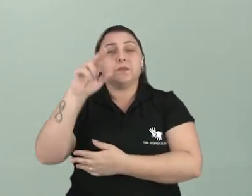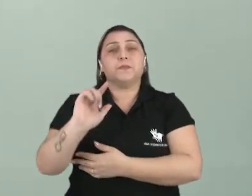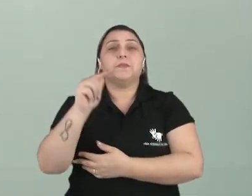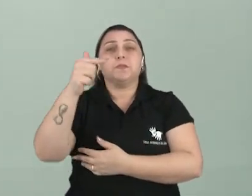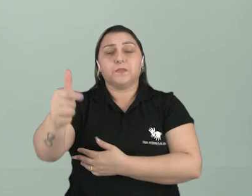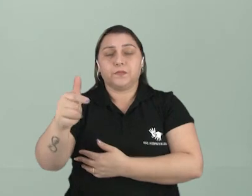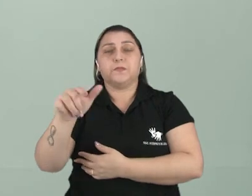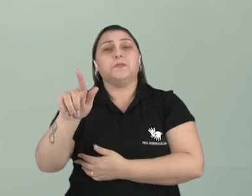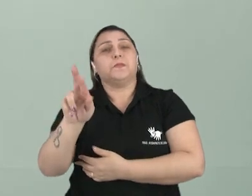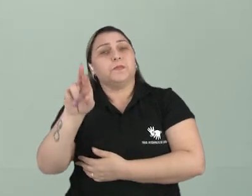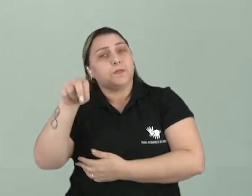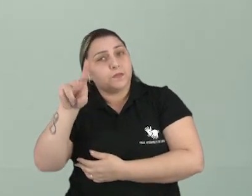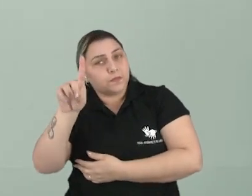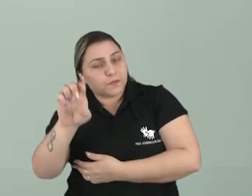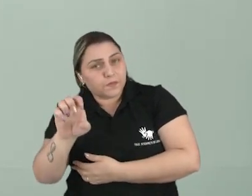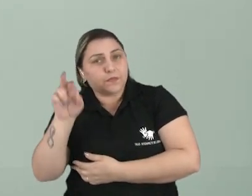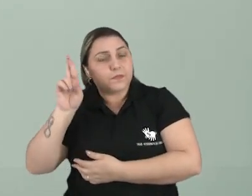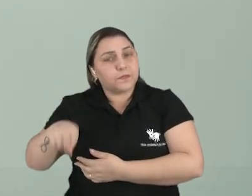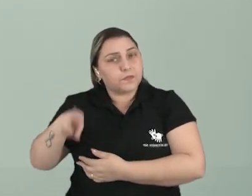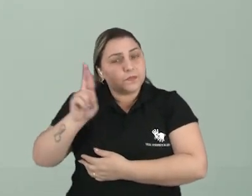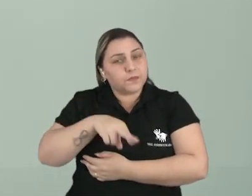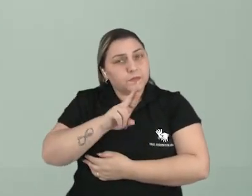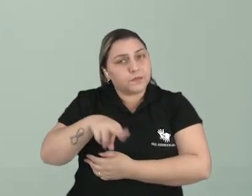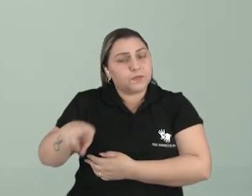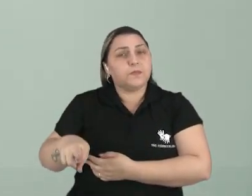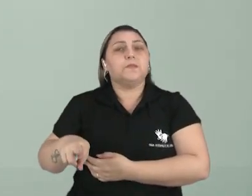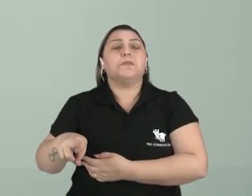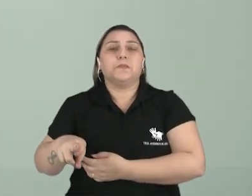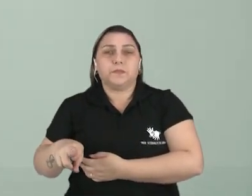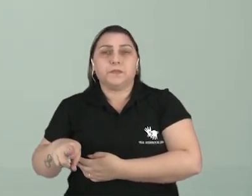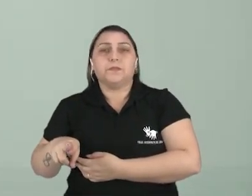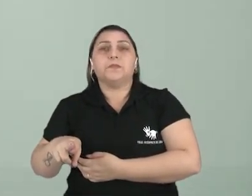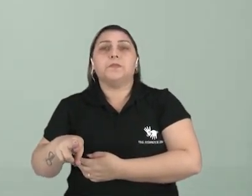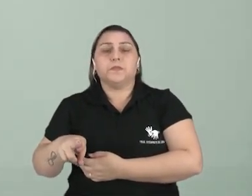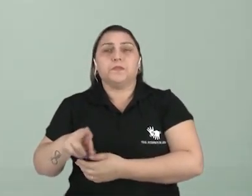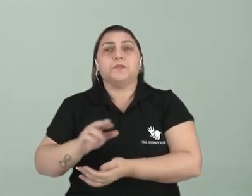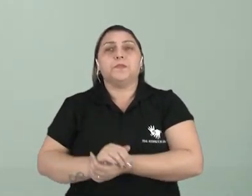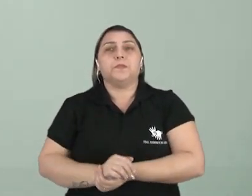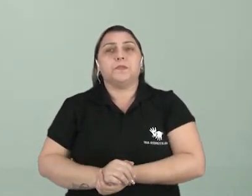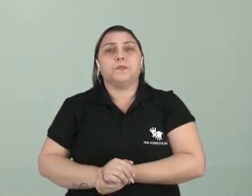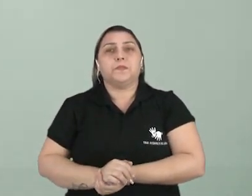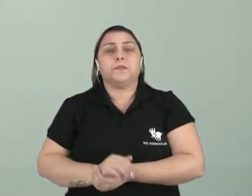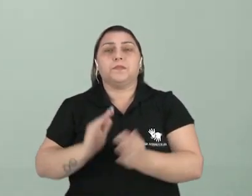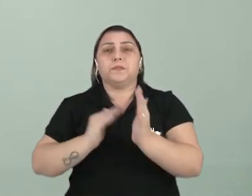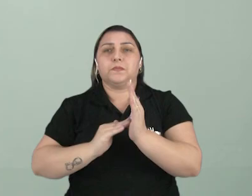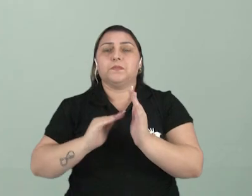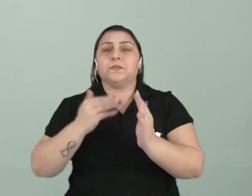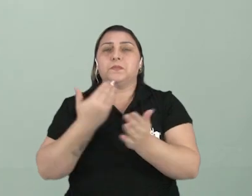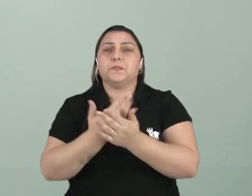outras grandezas. Nós vamos ver resistência, tensão e potência na aula que vem. Então, até a aula